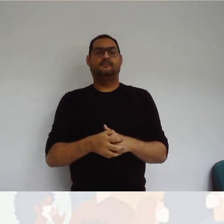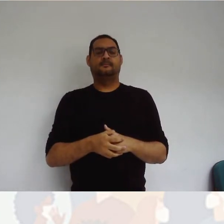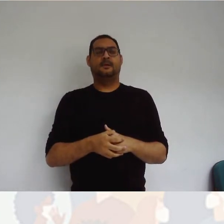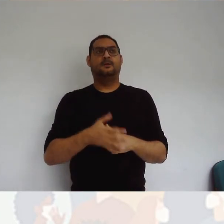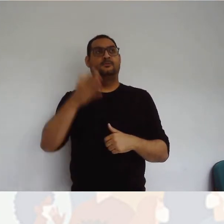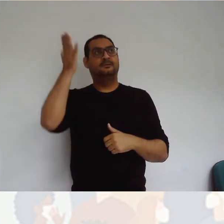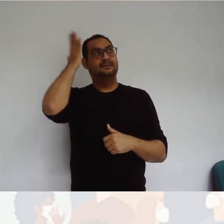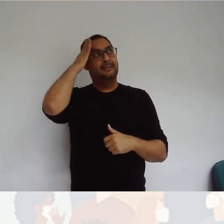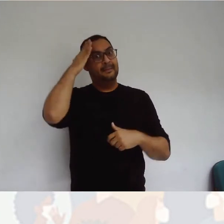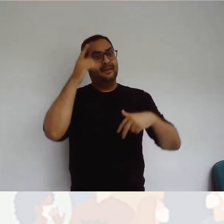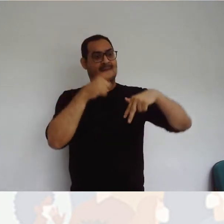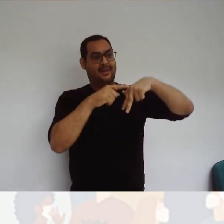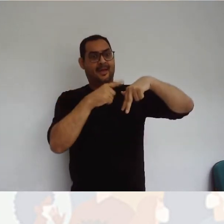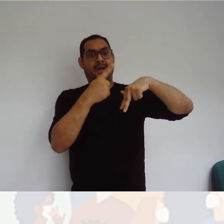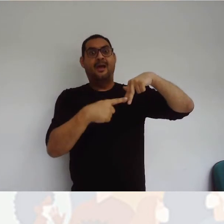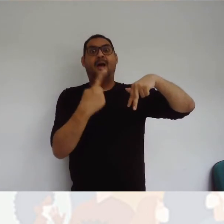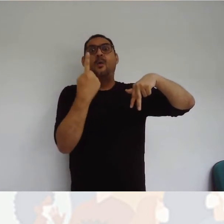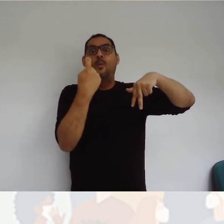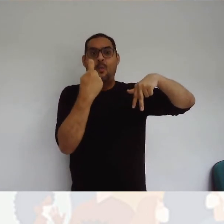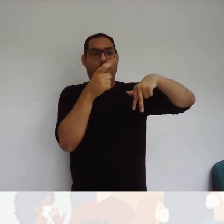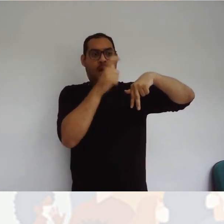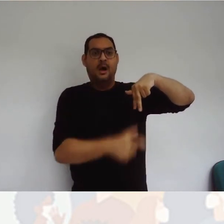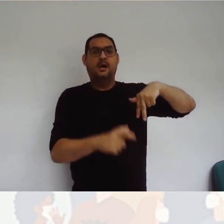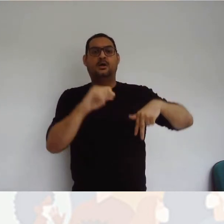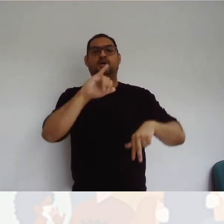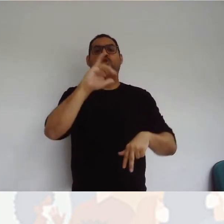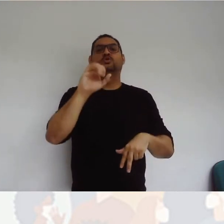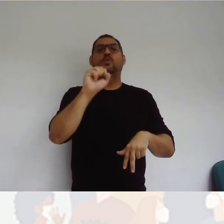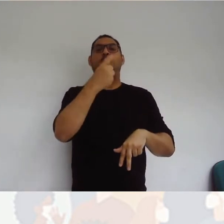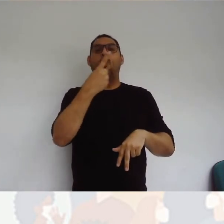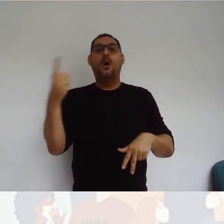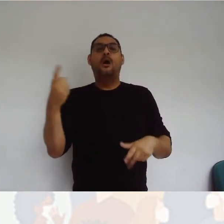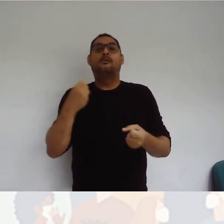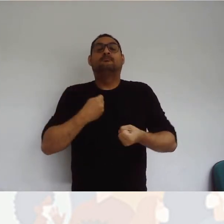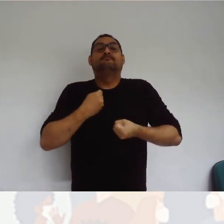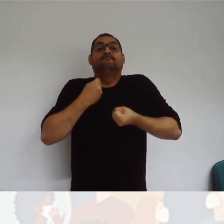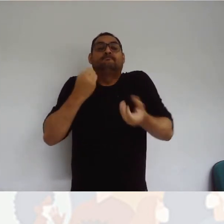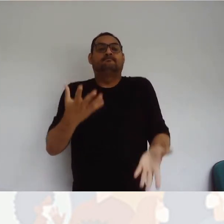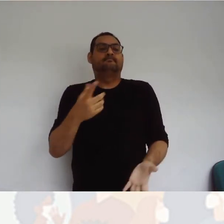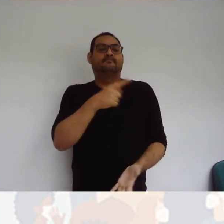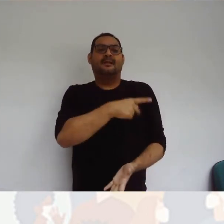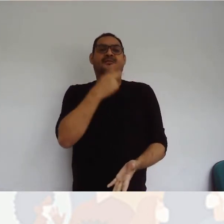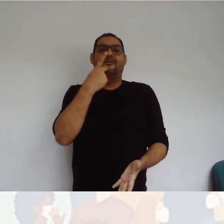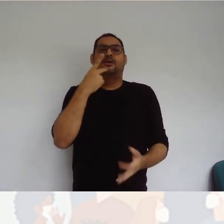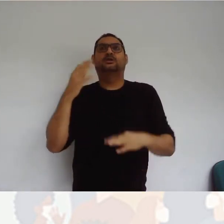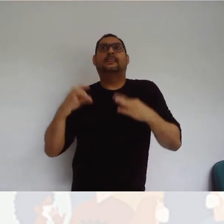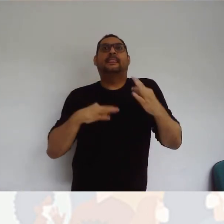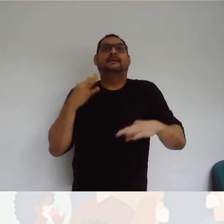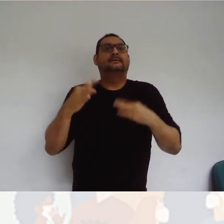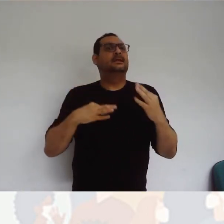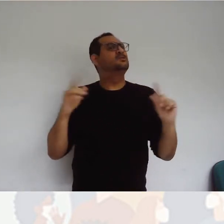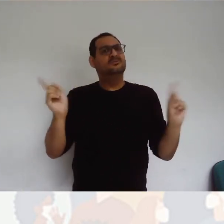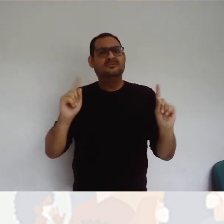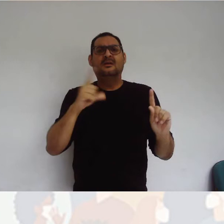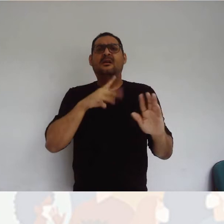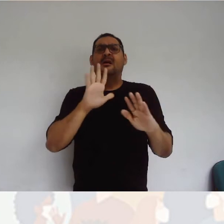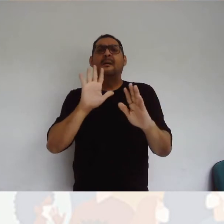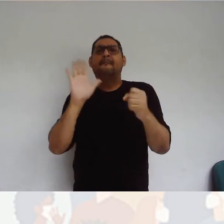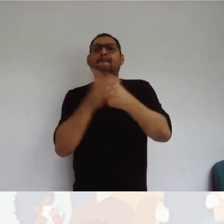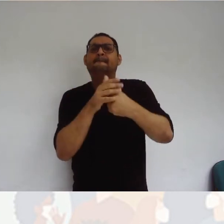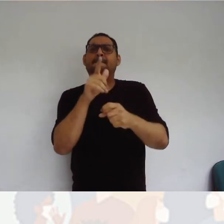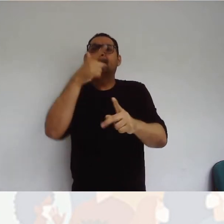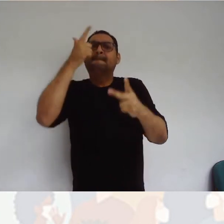o João como... para além desse lugar que é visto como um lugar